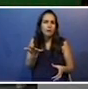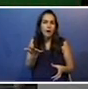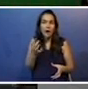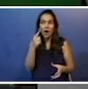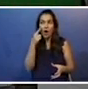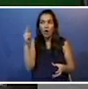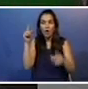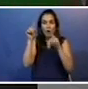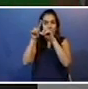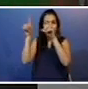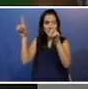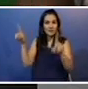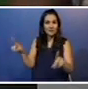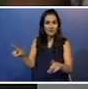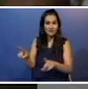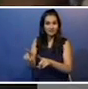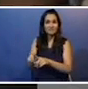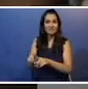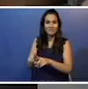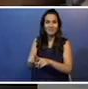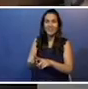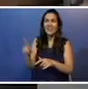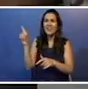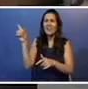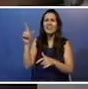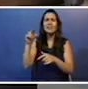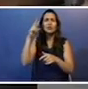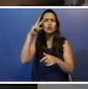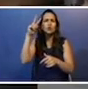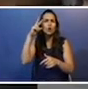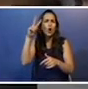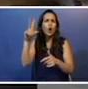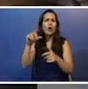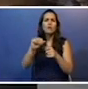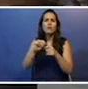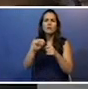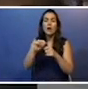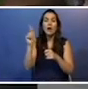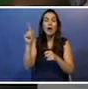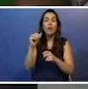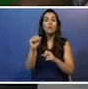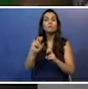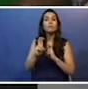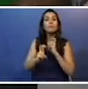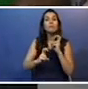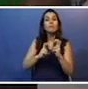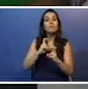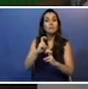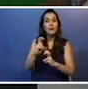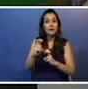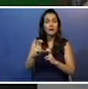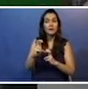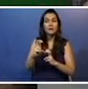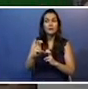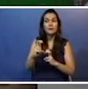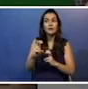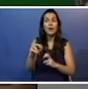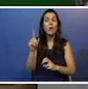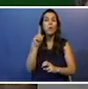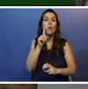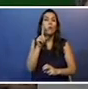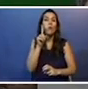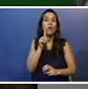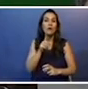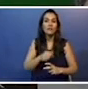analisarem bem direitinho, né? É um registro histórico localizado no Parque Nacional, nos Estados